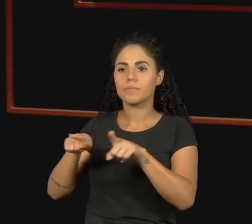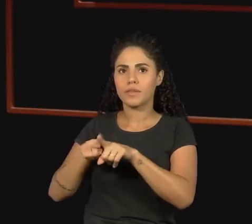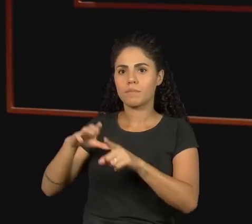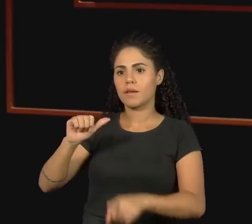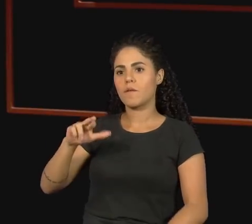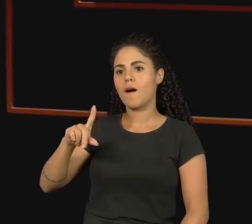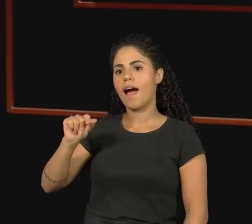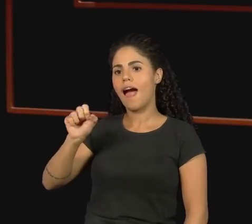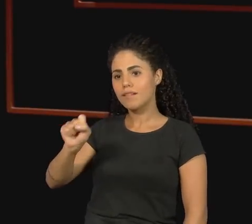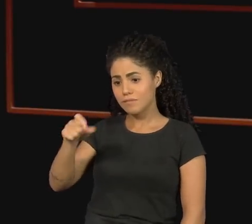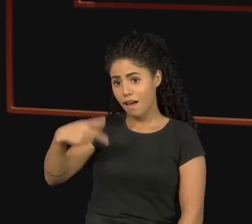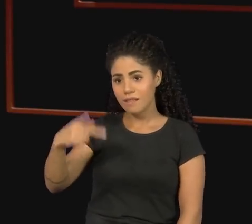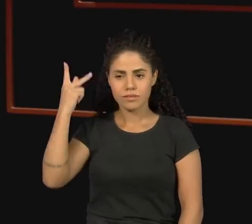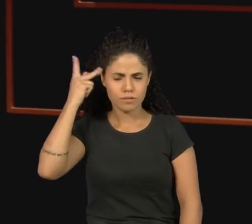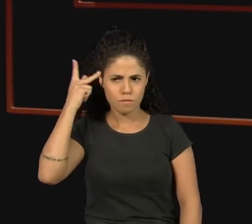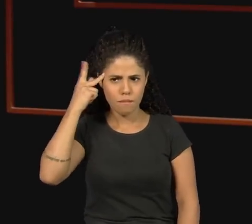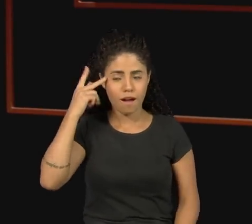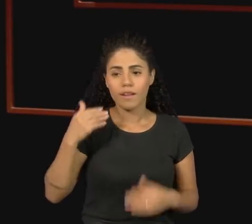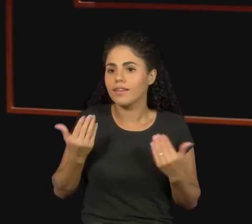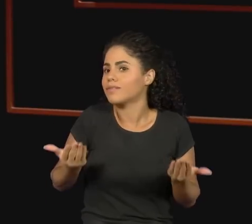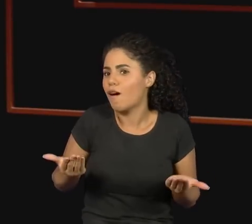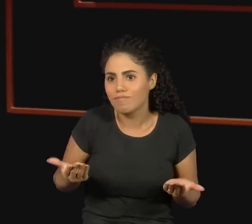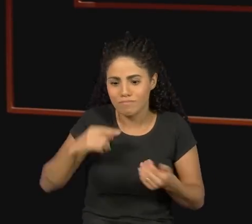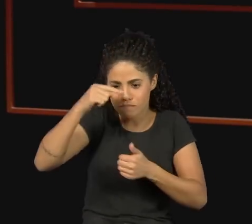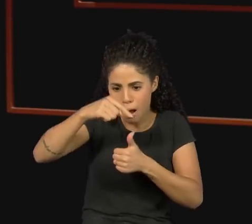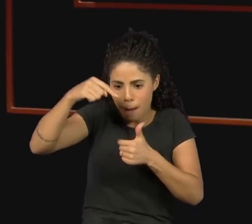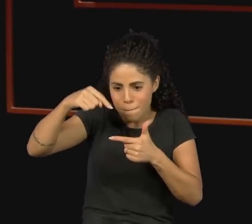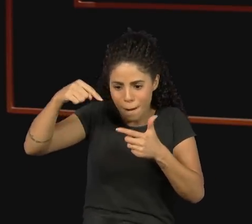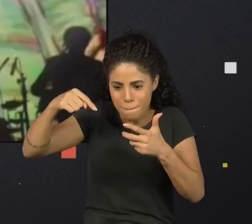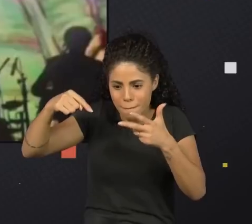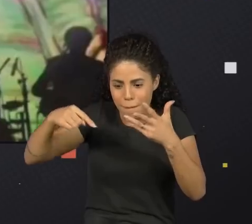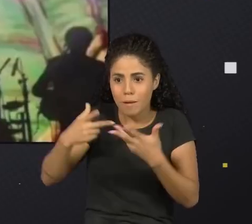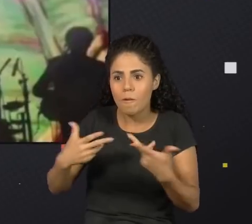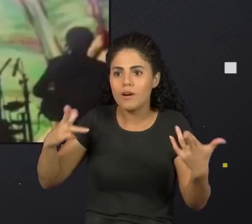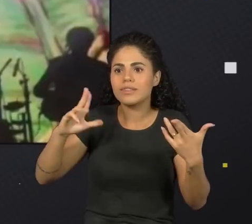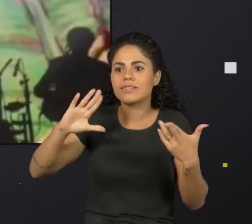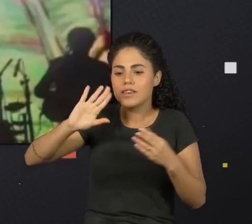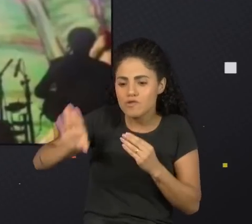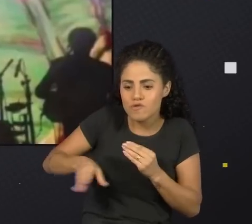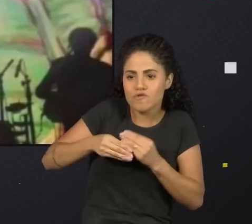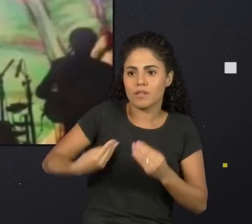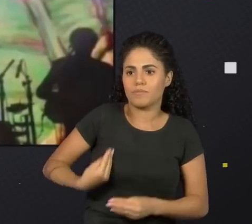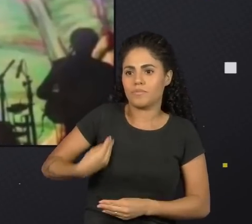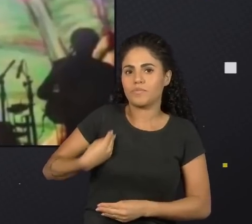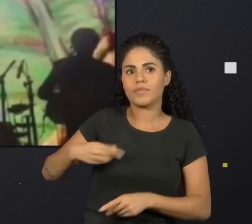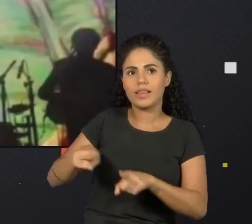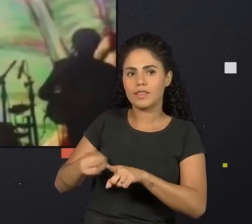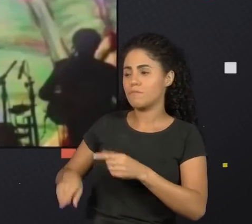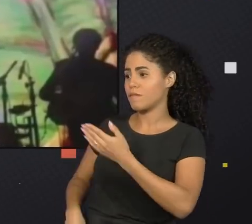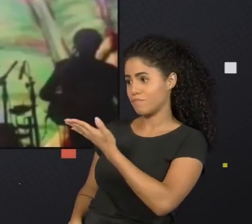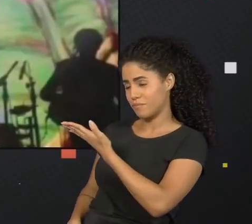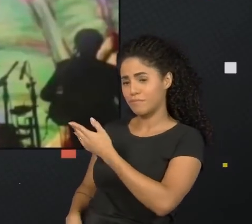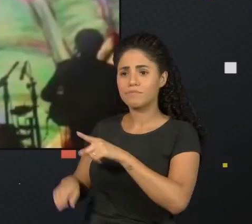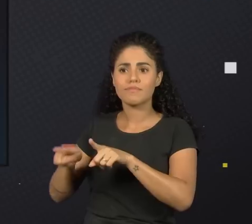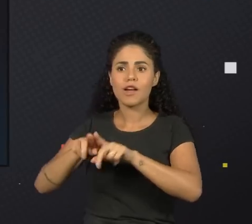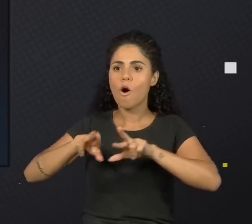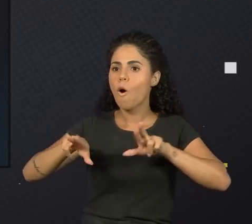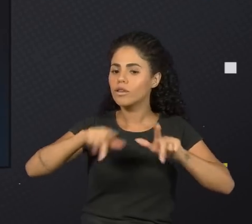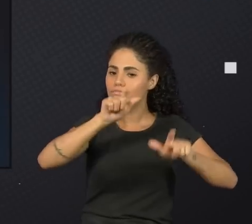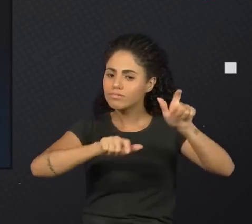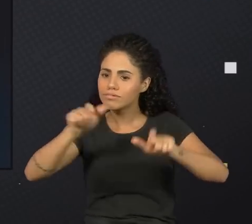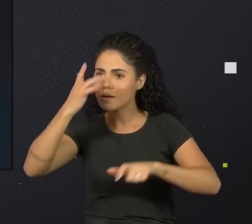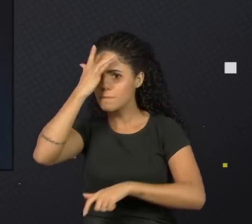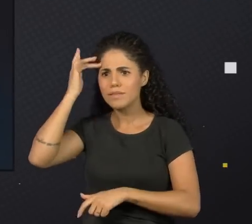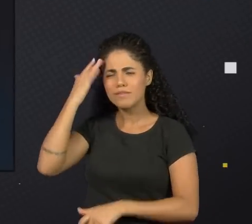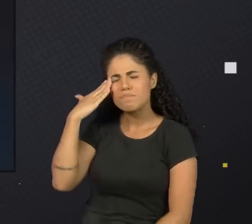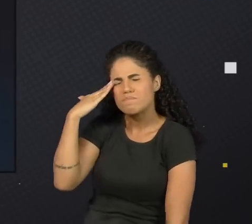é um produtor aqui de São Paulo. Então, enfim, que vai me trazendo Vanessa da Mata, Ana Carolina e outros artistas